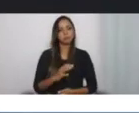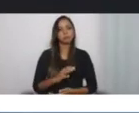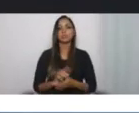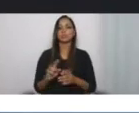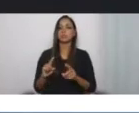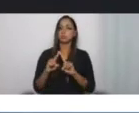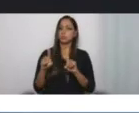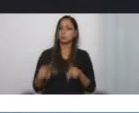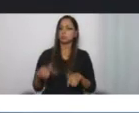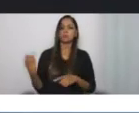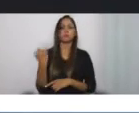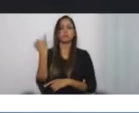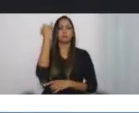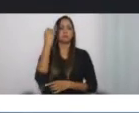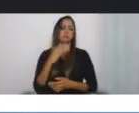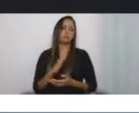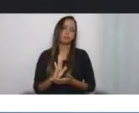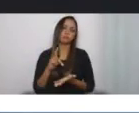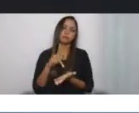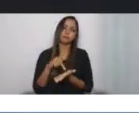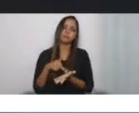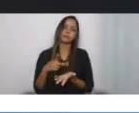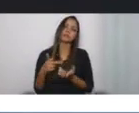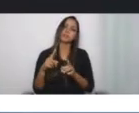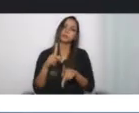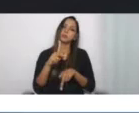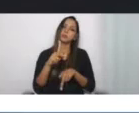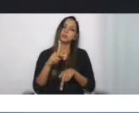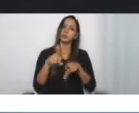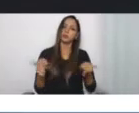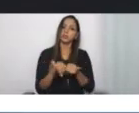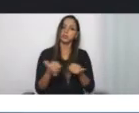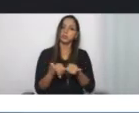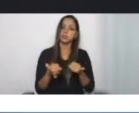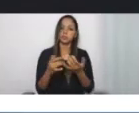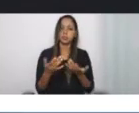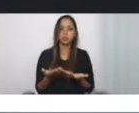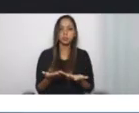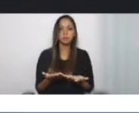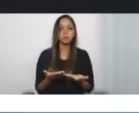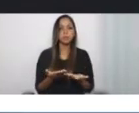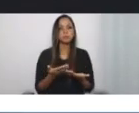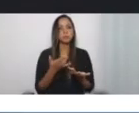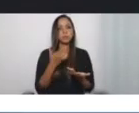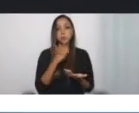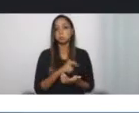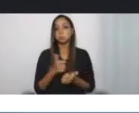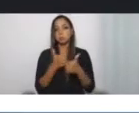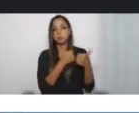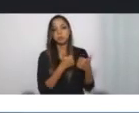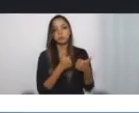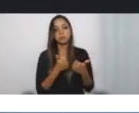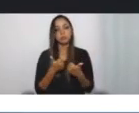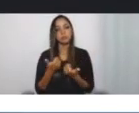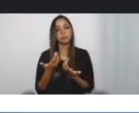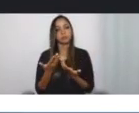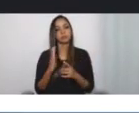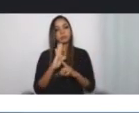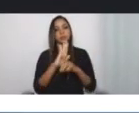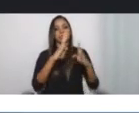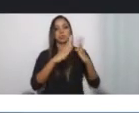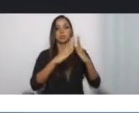esse projeto e realmente a população parnamirense só tem a ganhar, né? Tornando essas igrejas, esses templos, né?